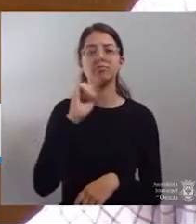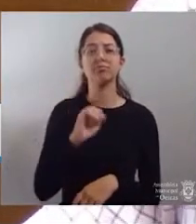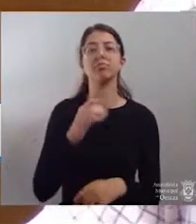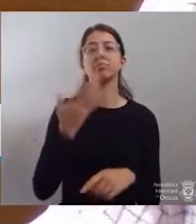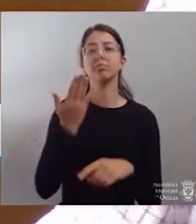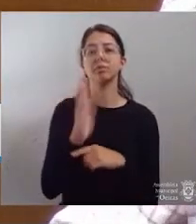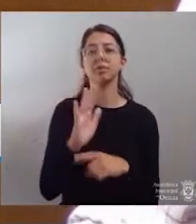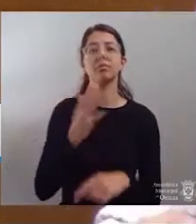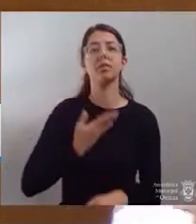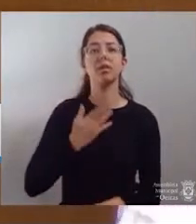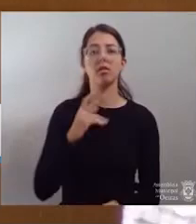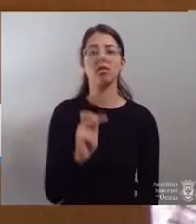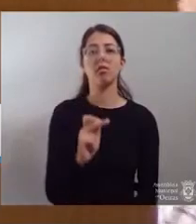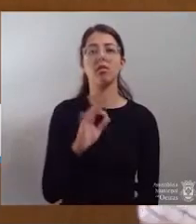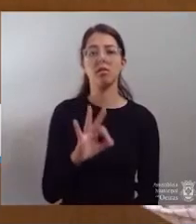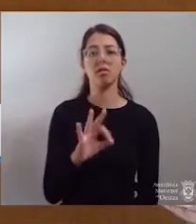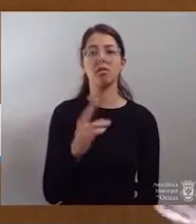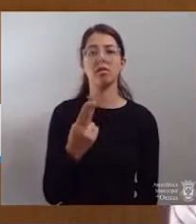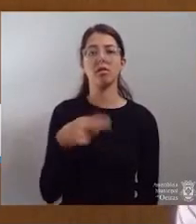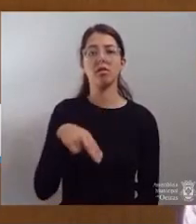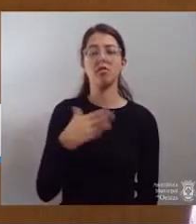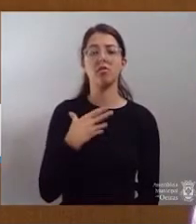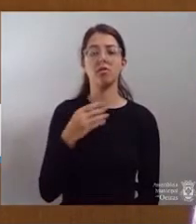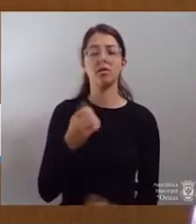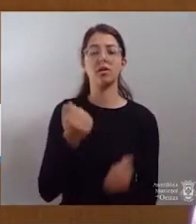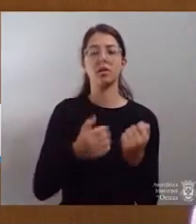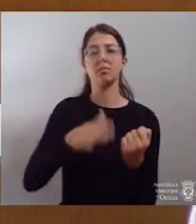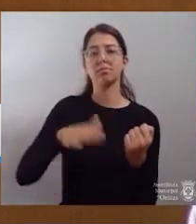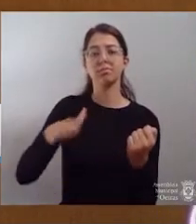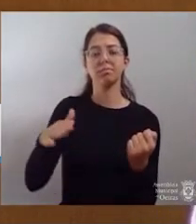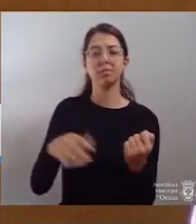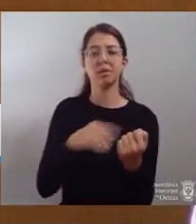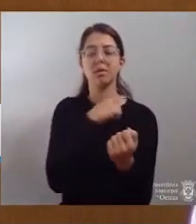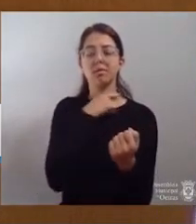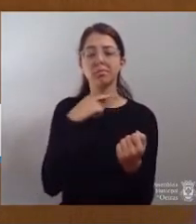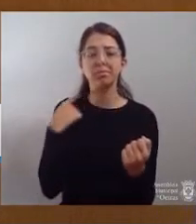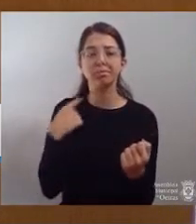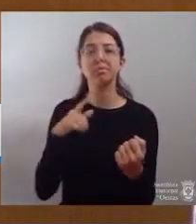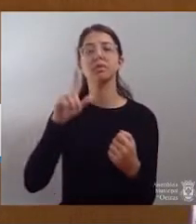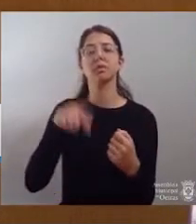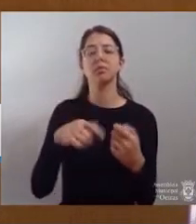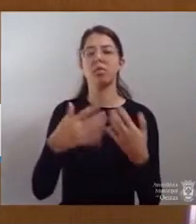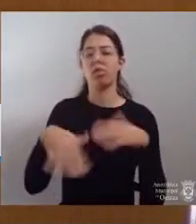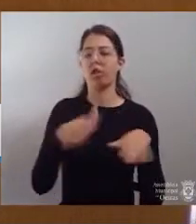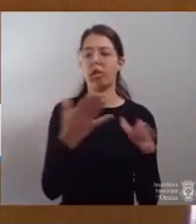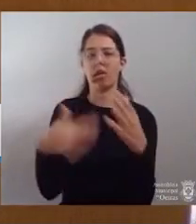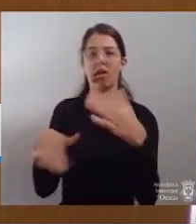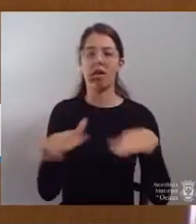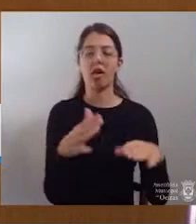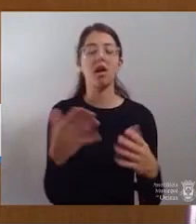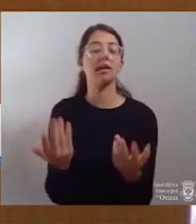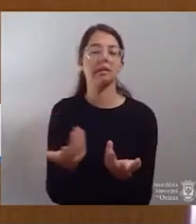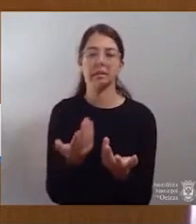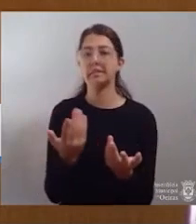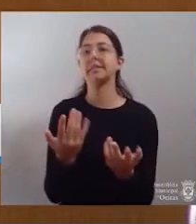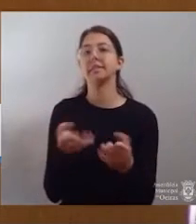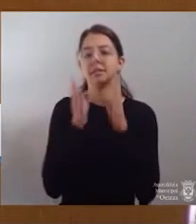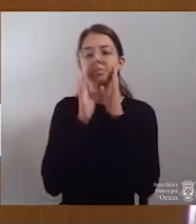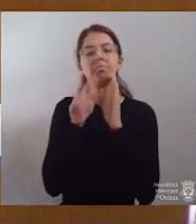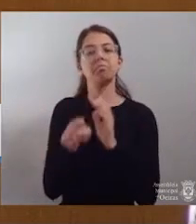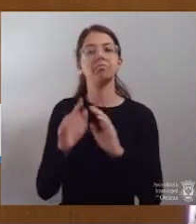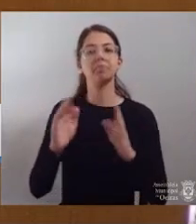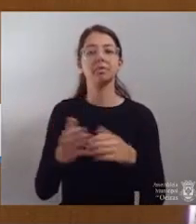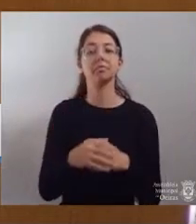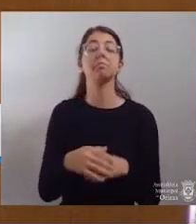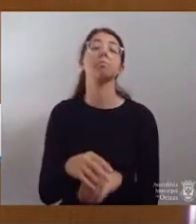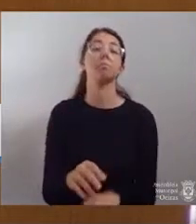onde o estacionamento é escasso e desordenado e que justifica mais atenção. Terminamos afirmando que o PS irá continuar